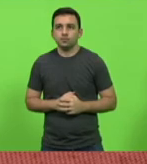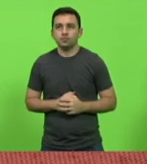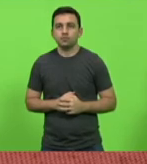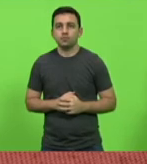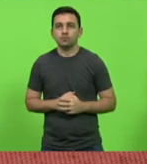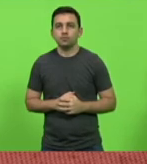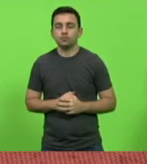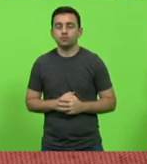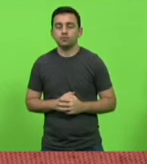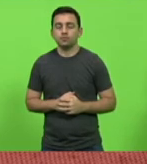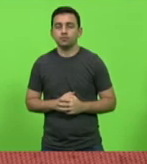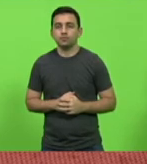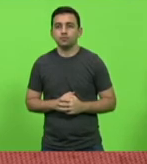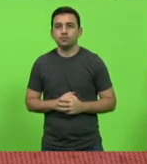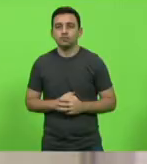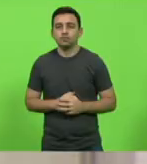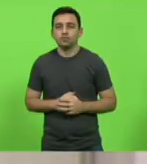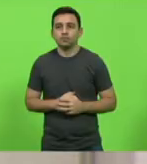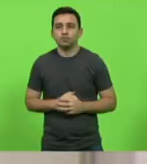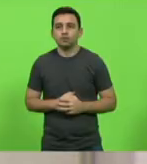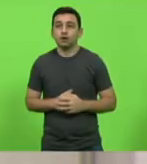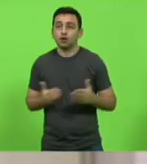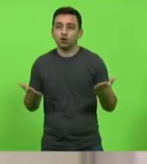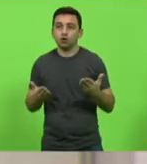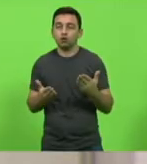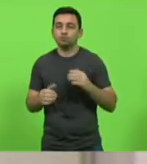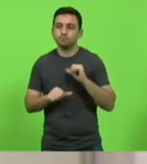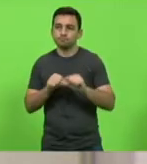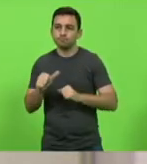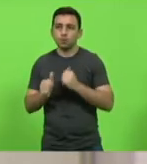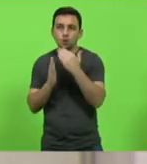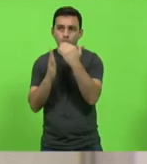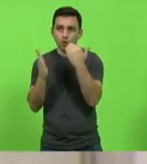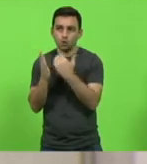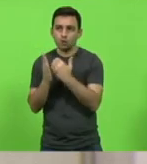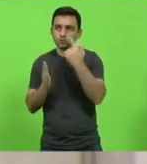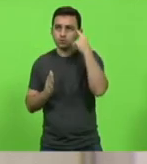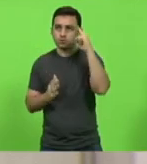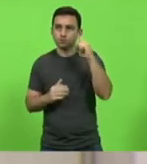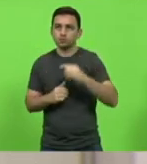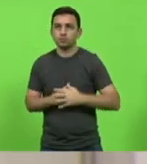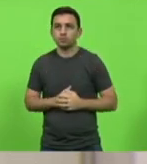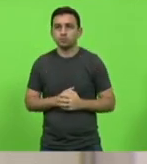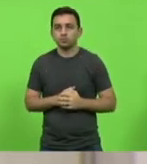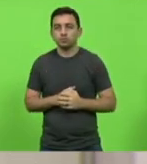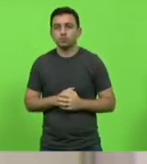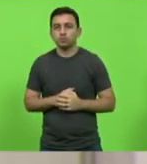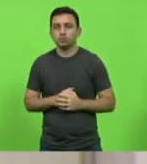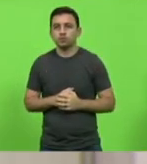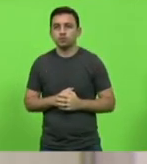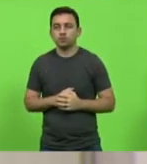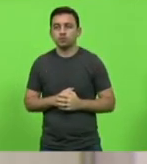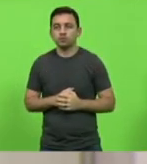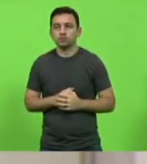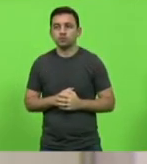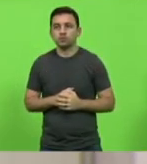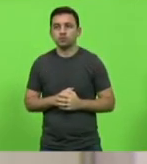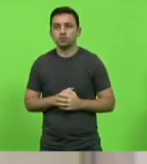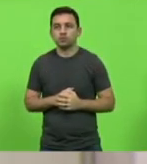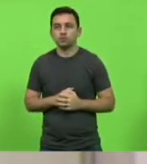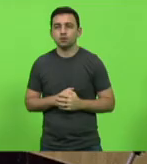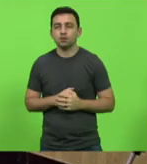ó eu estou passamos para a ordem do dia olhar as 16 horas né